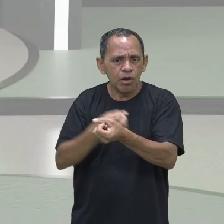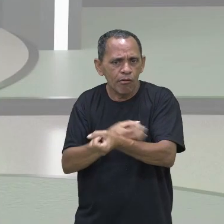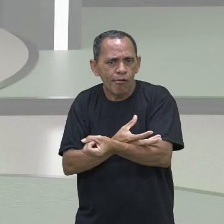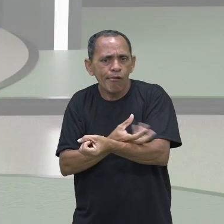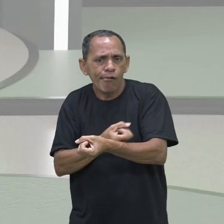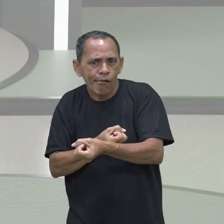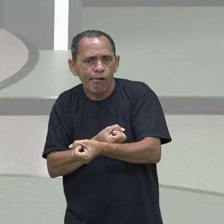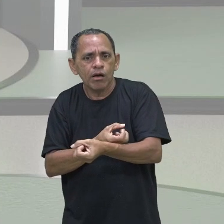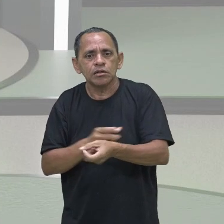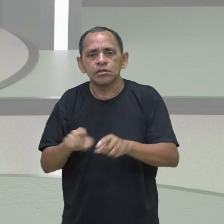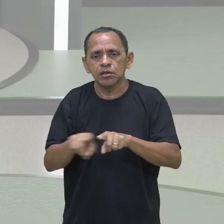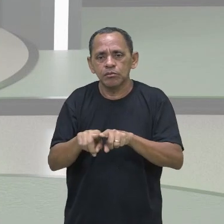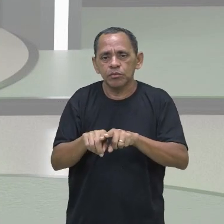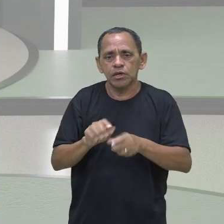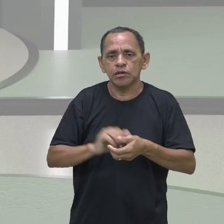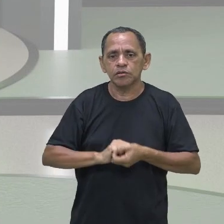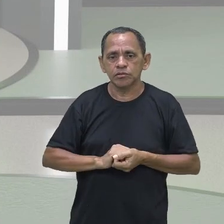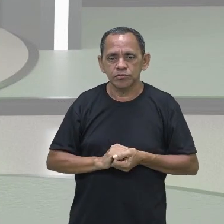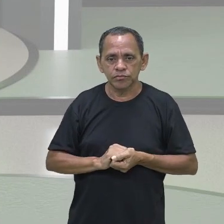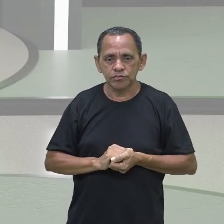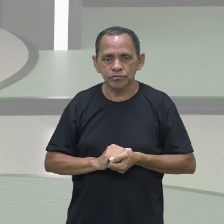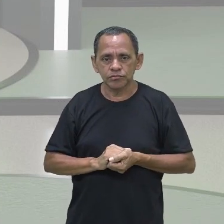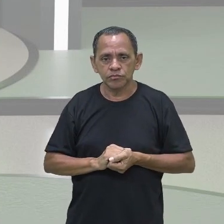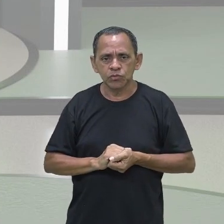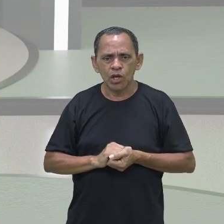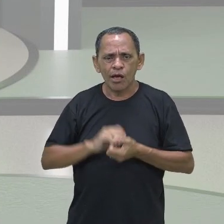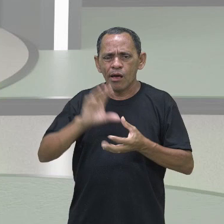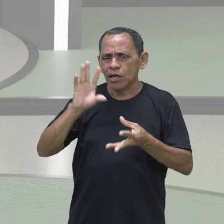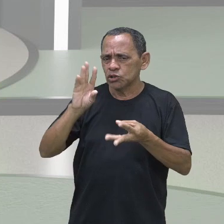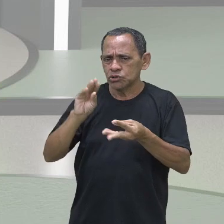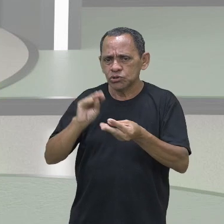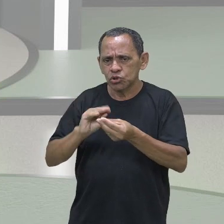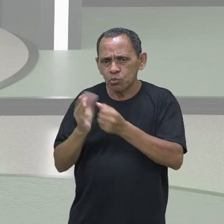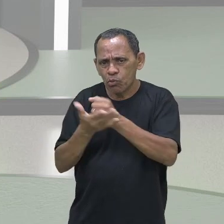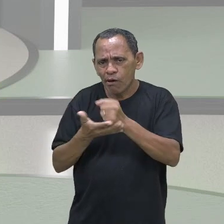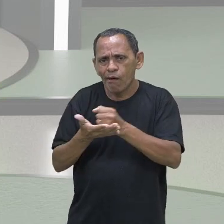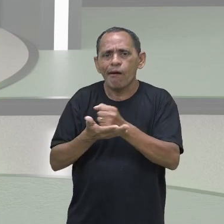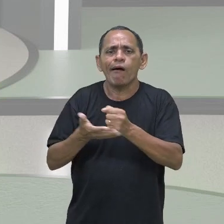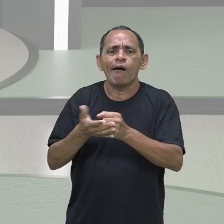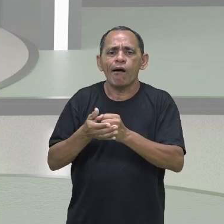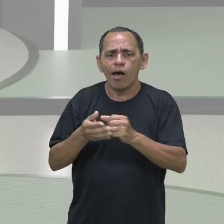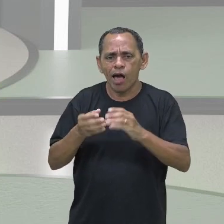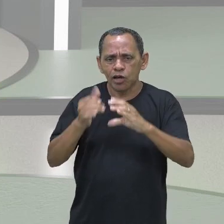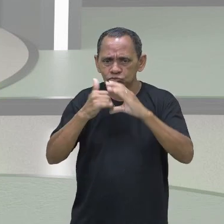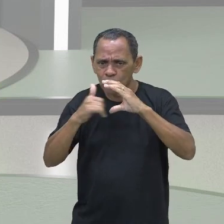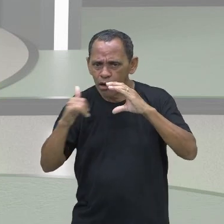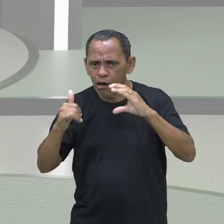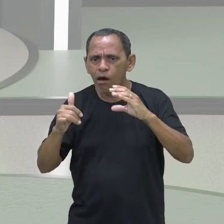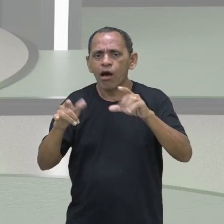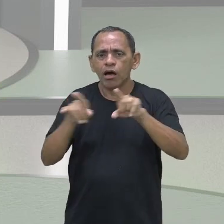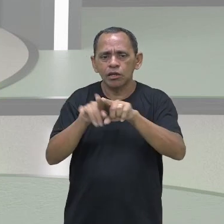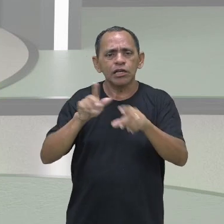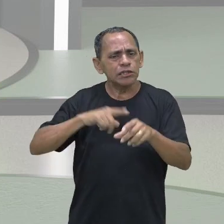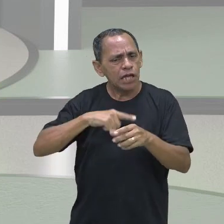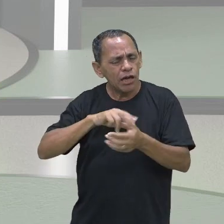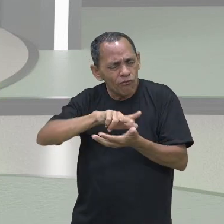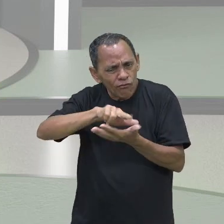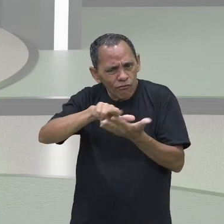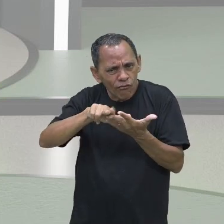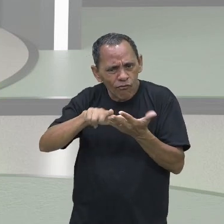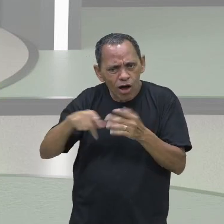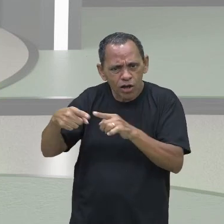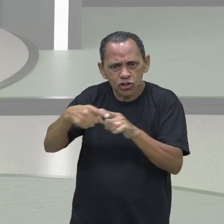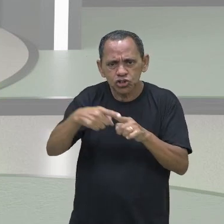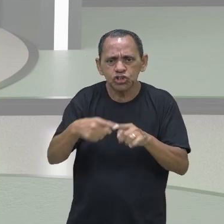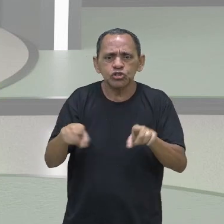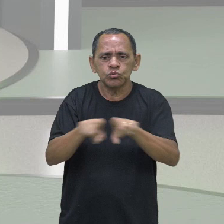Então, esse aí é um resuminho básico sobre os carboidratos, é uma imensidão, o mundo, né,